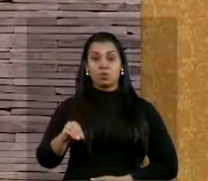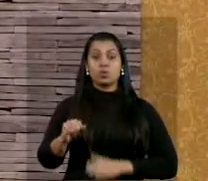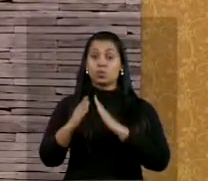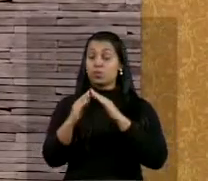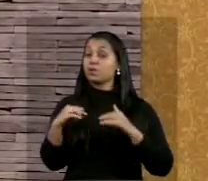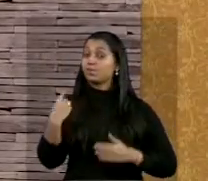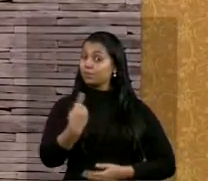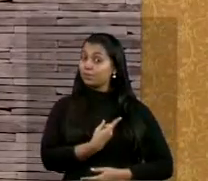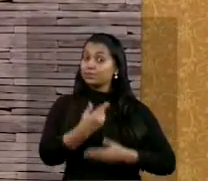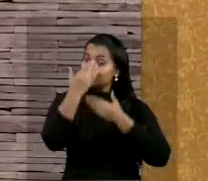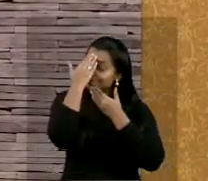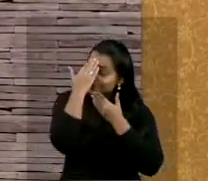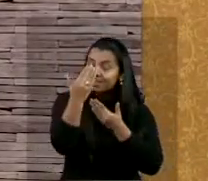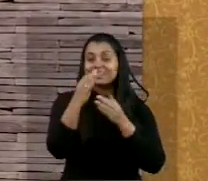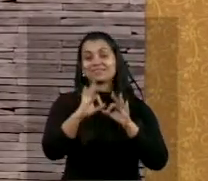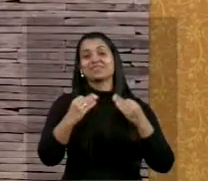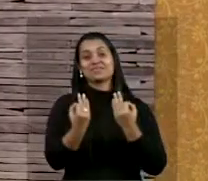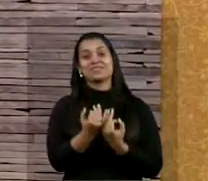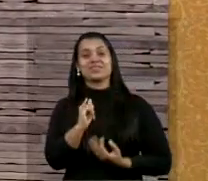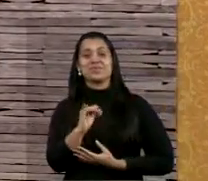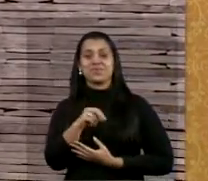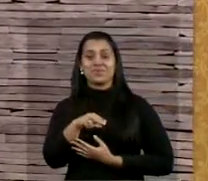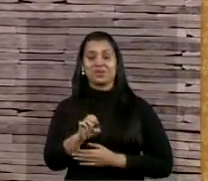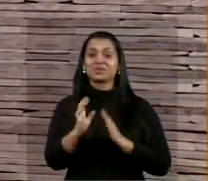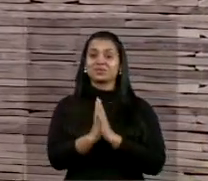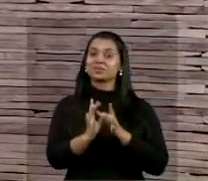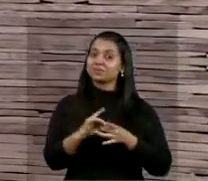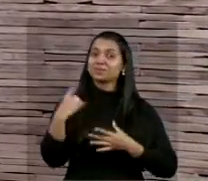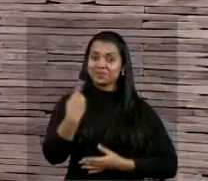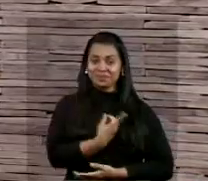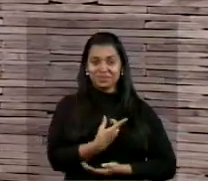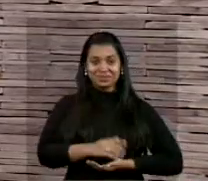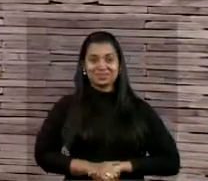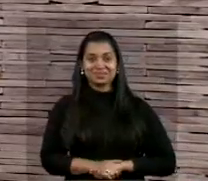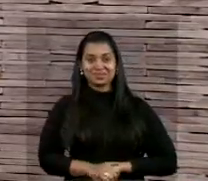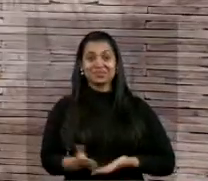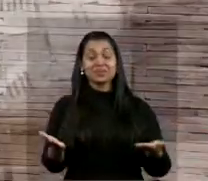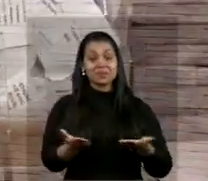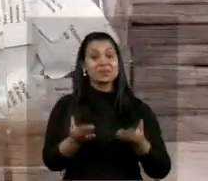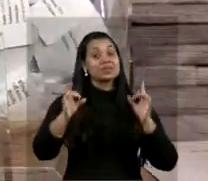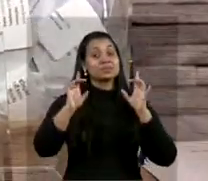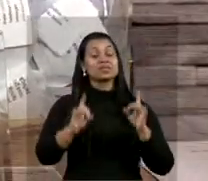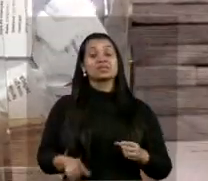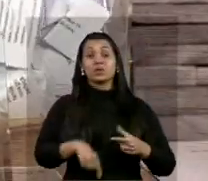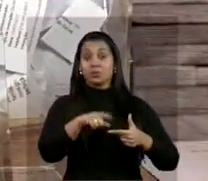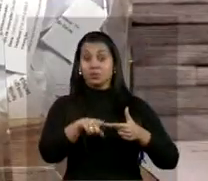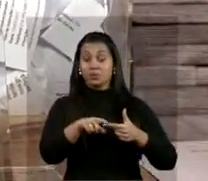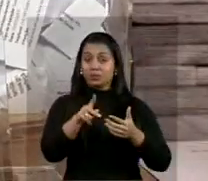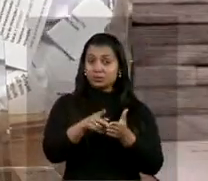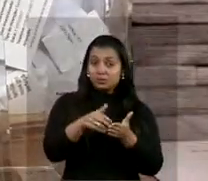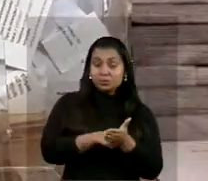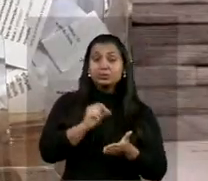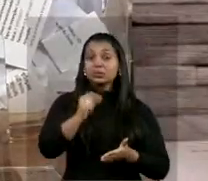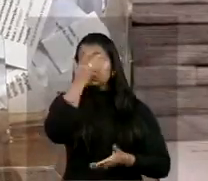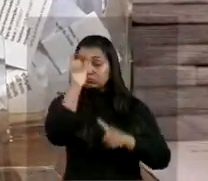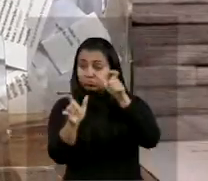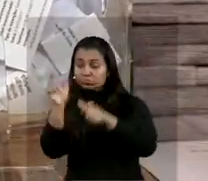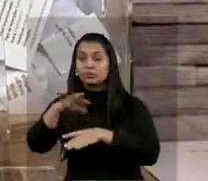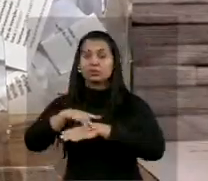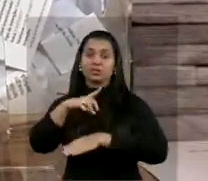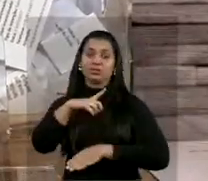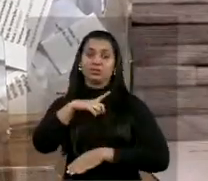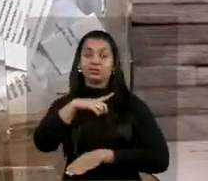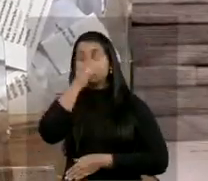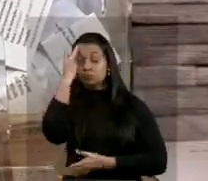nós. Obrigado pela família da Ione que rezou conosco. E agora eu quero dedicar esse segundo mistério às pessoas que estão doentes,